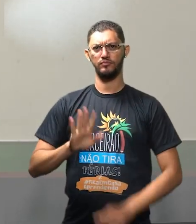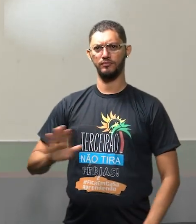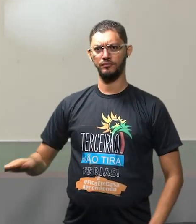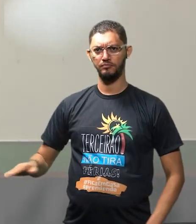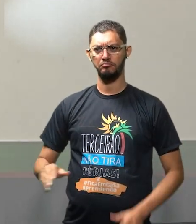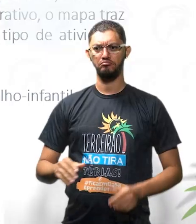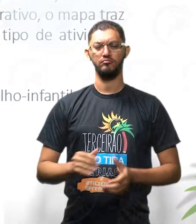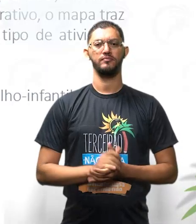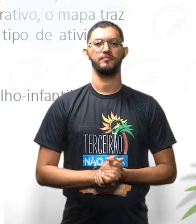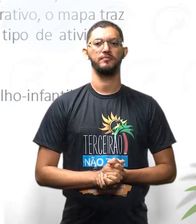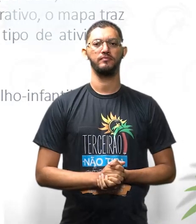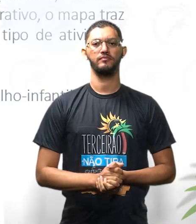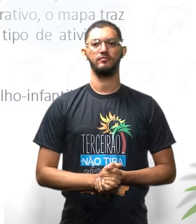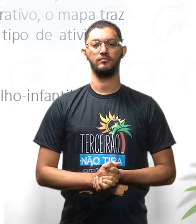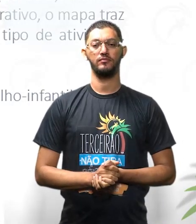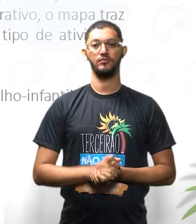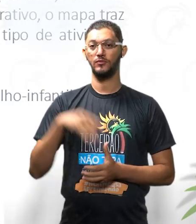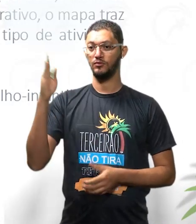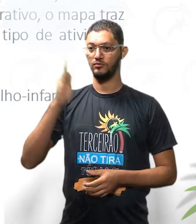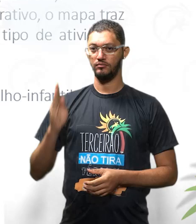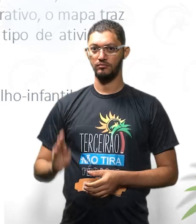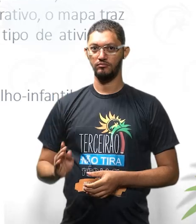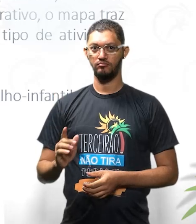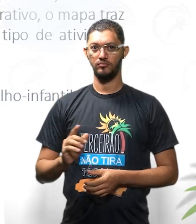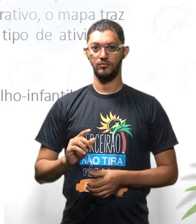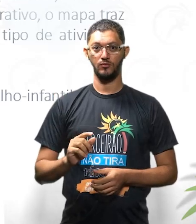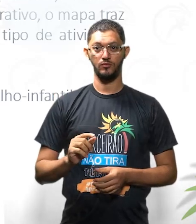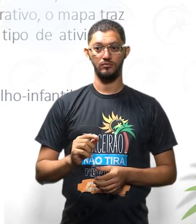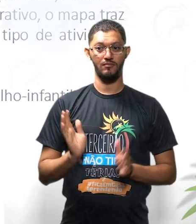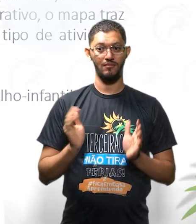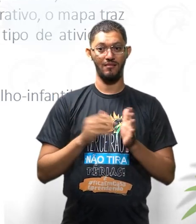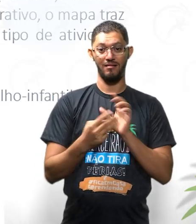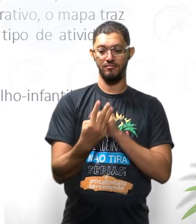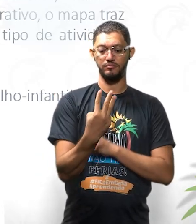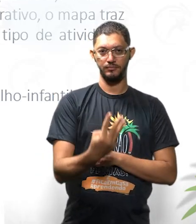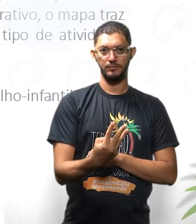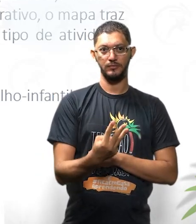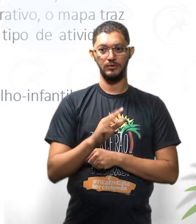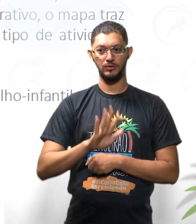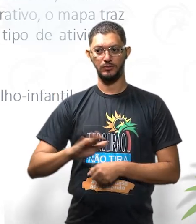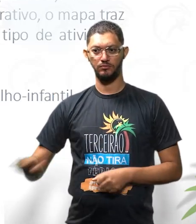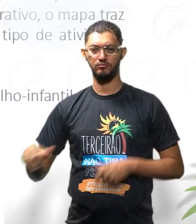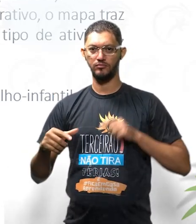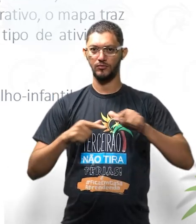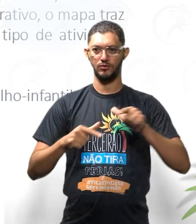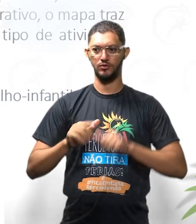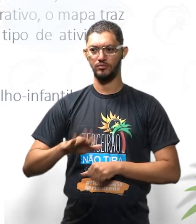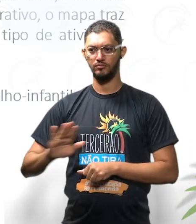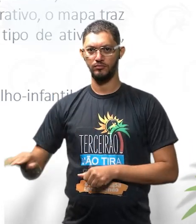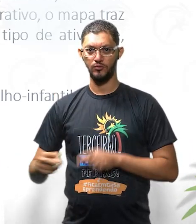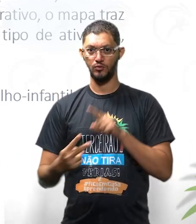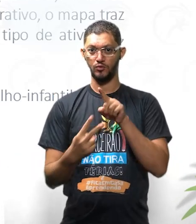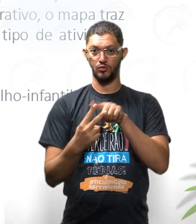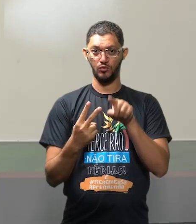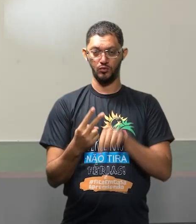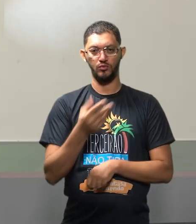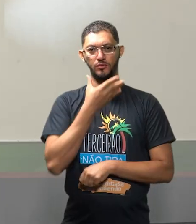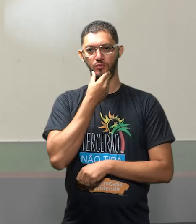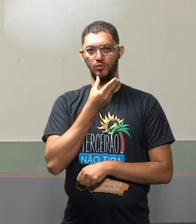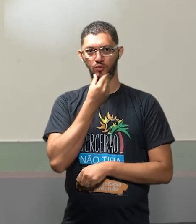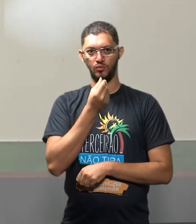e diz o seguinte: no Brasil, a cada 3 crianças em situação de trabalho infantil, 2 são do sexo